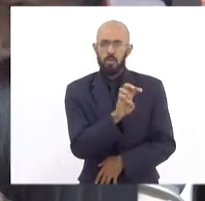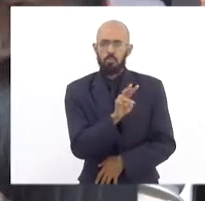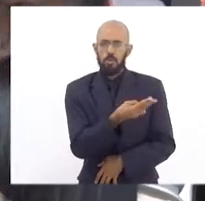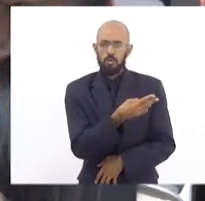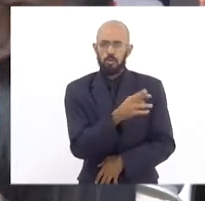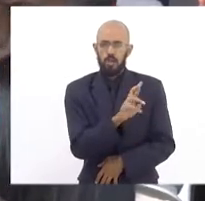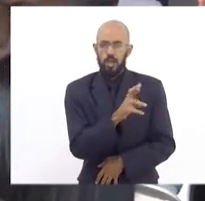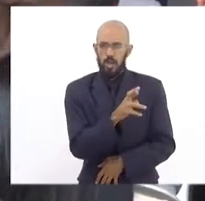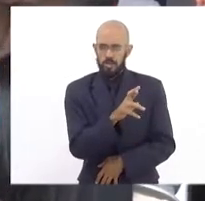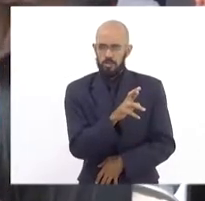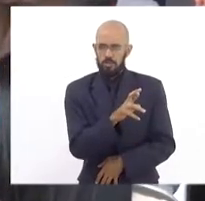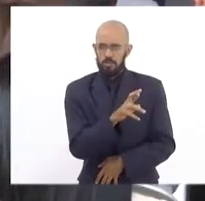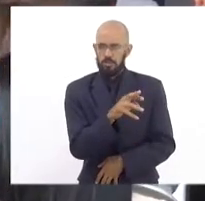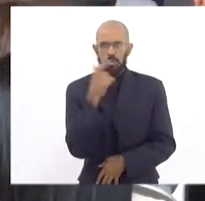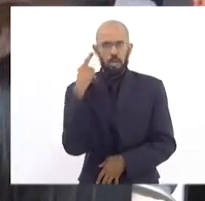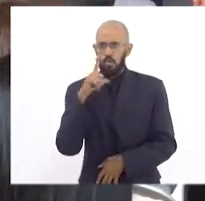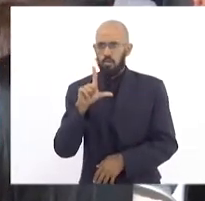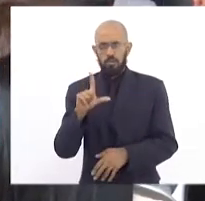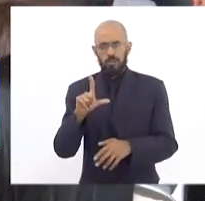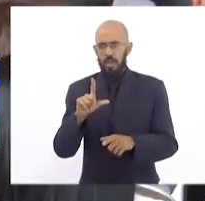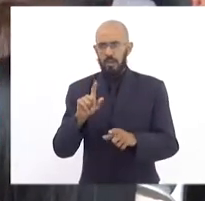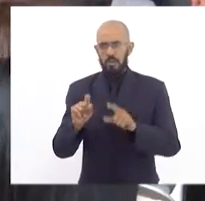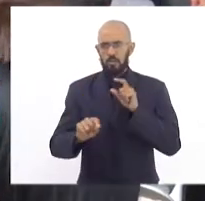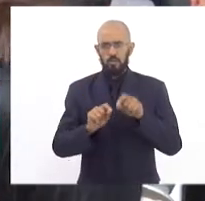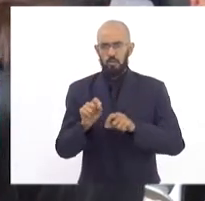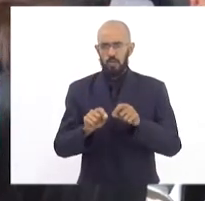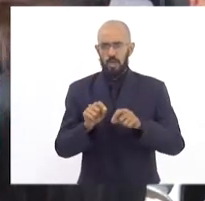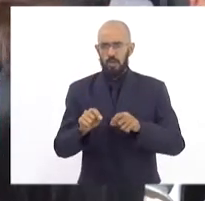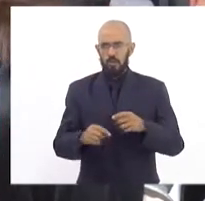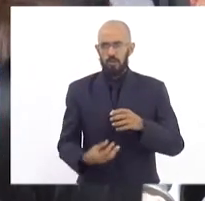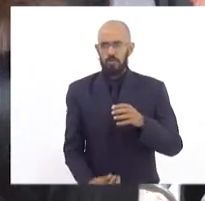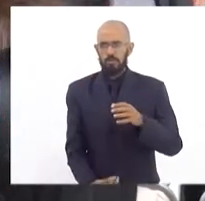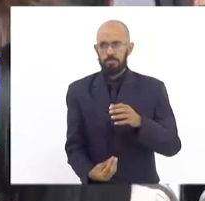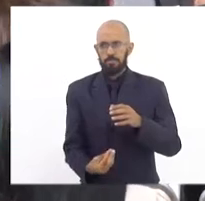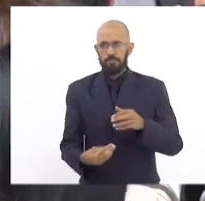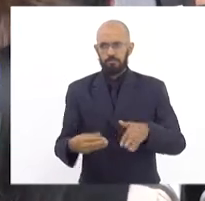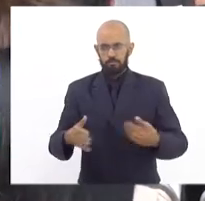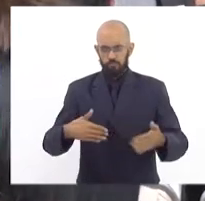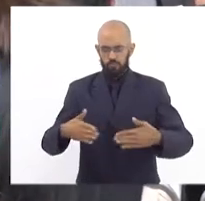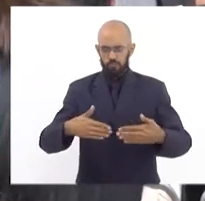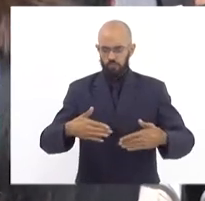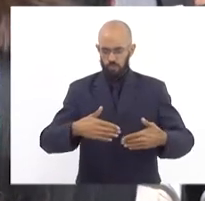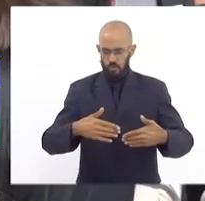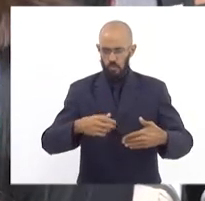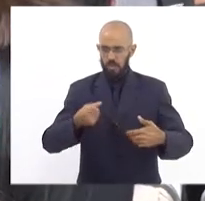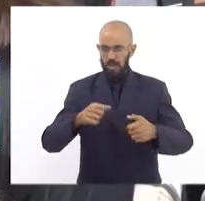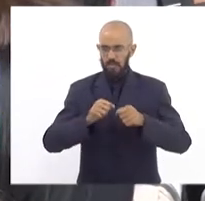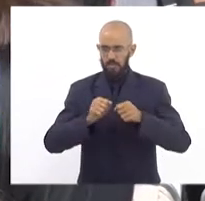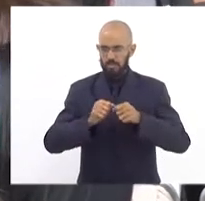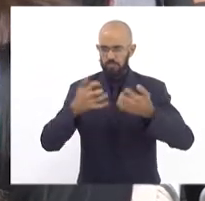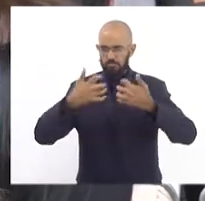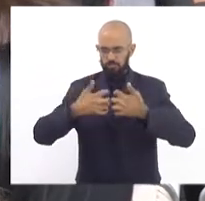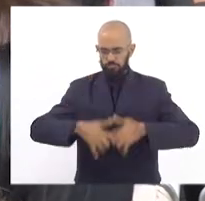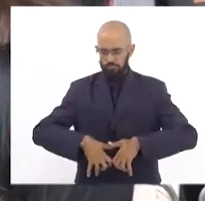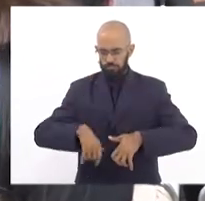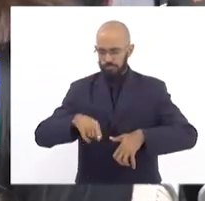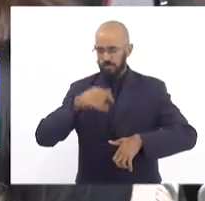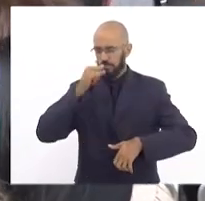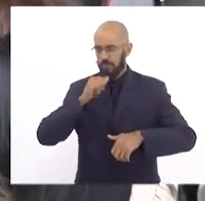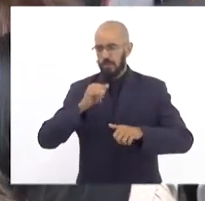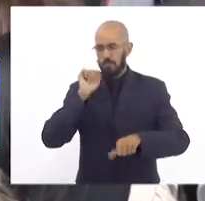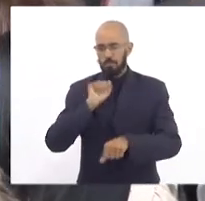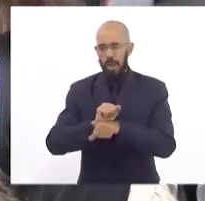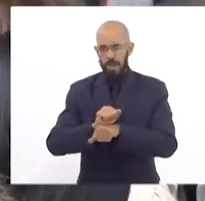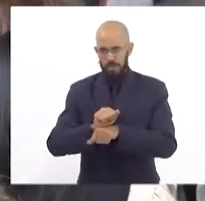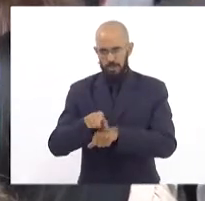e ela não consegue produzir, porque quando ela põe a máquina para rodar, a energia cai e ela perde produção.